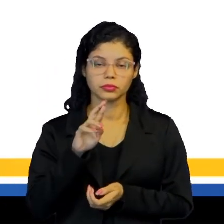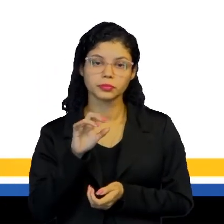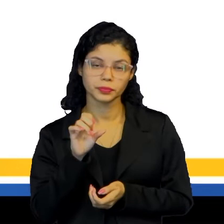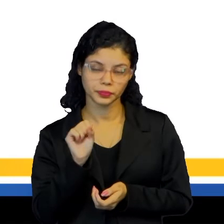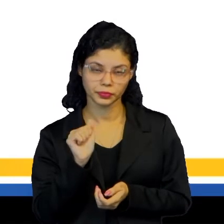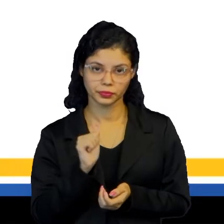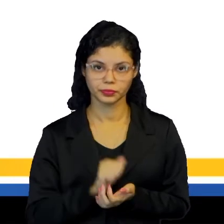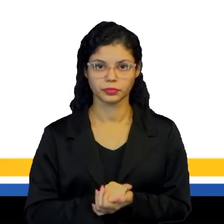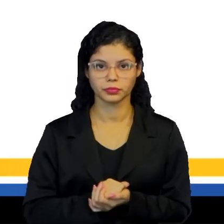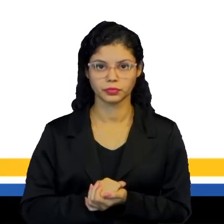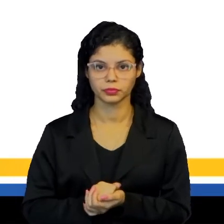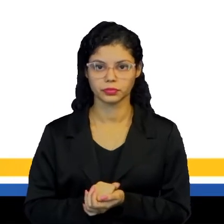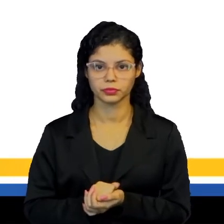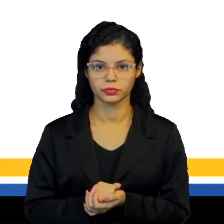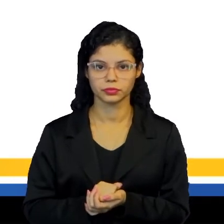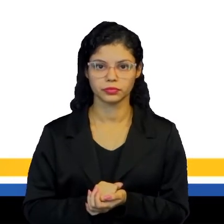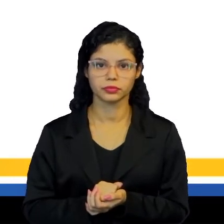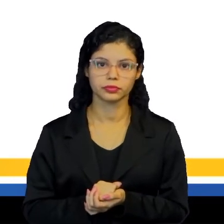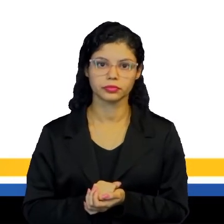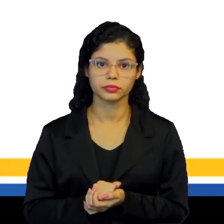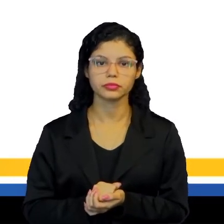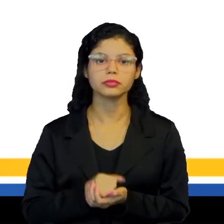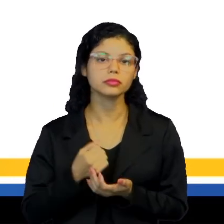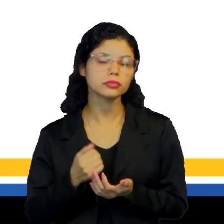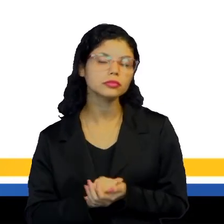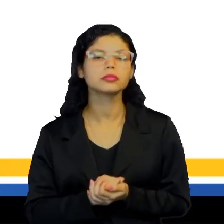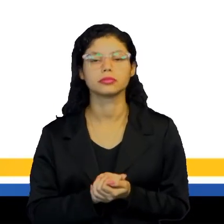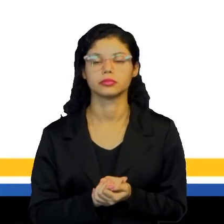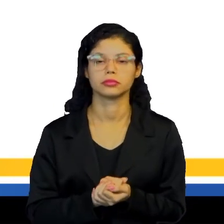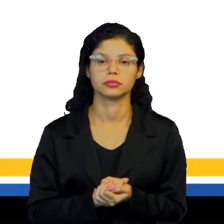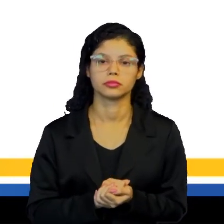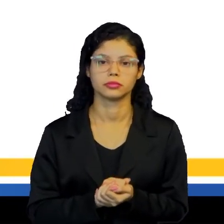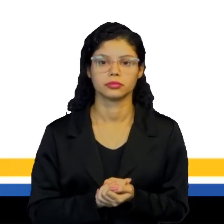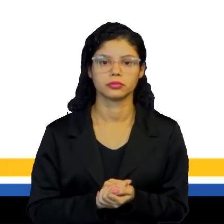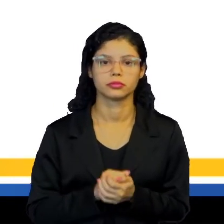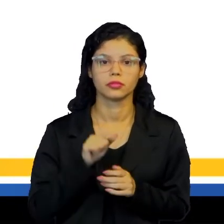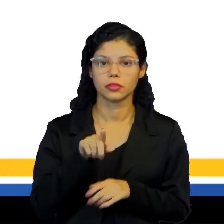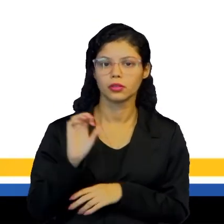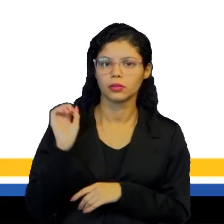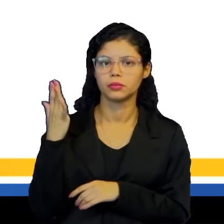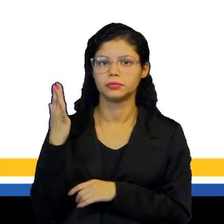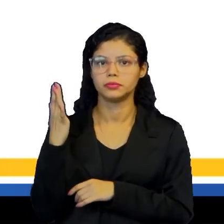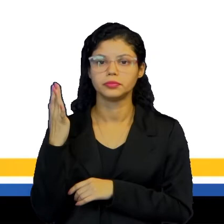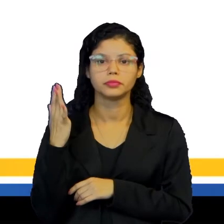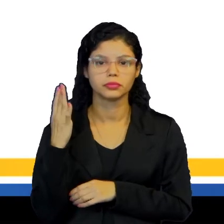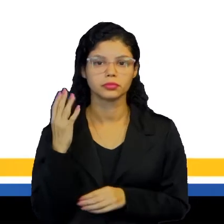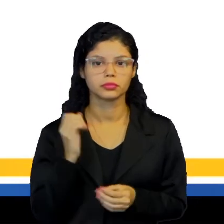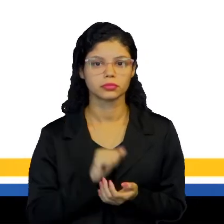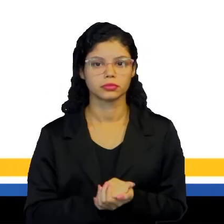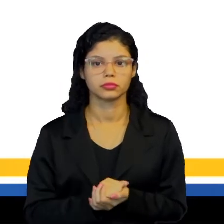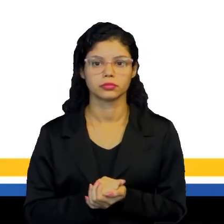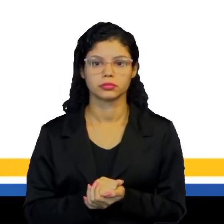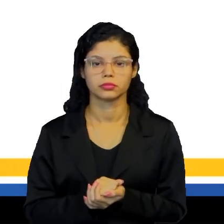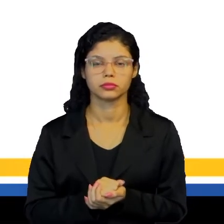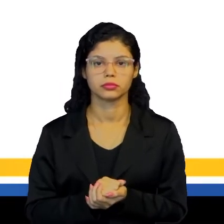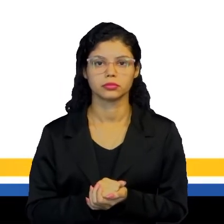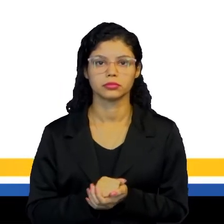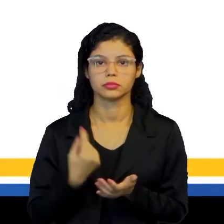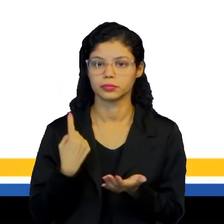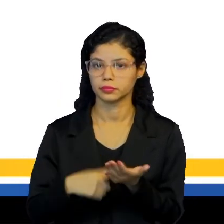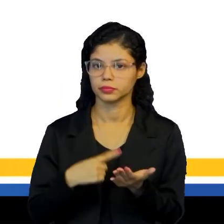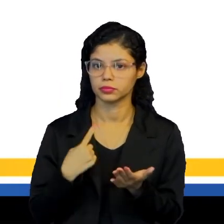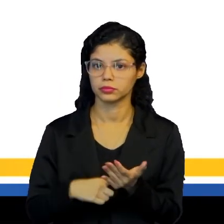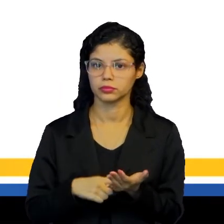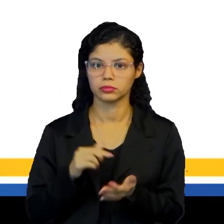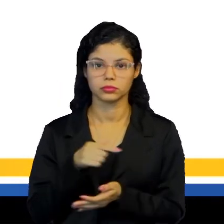litros por per capita, tá? Que nesse caso aí é que a gente considera